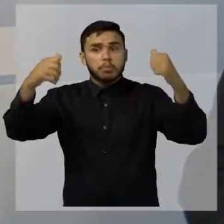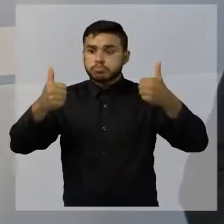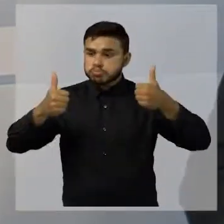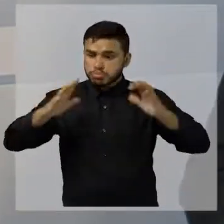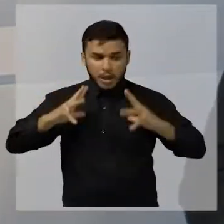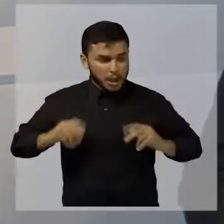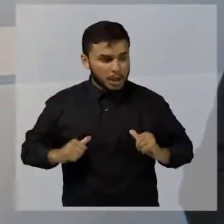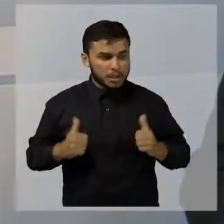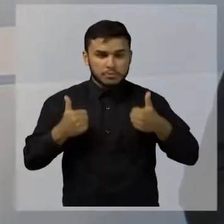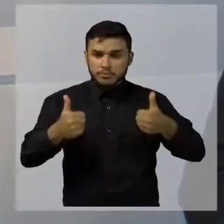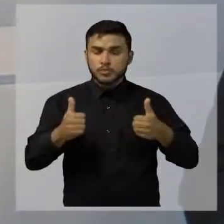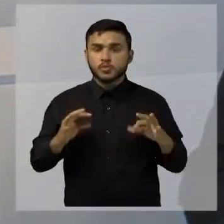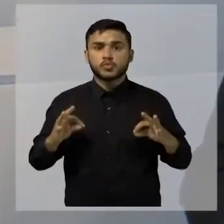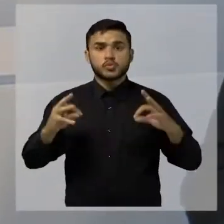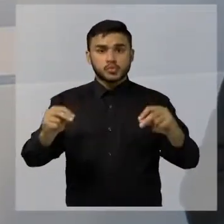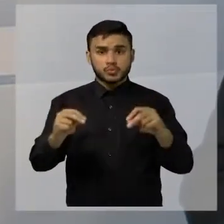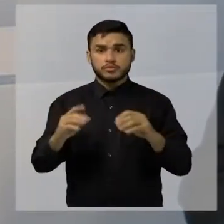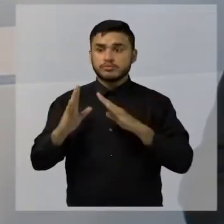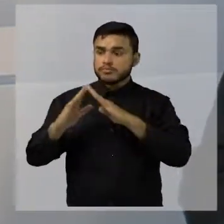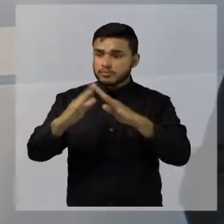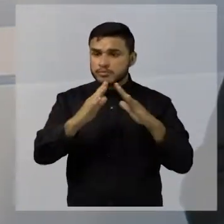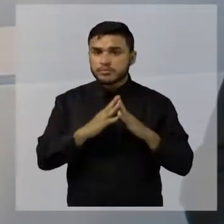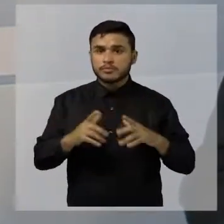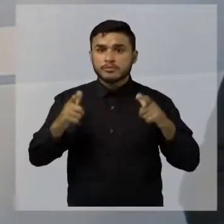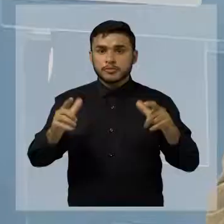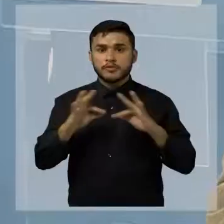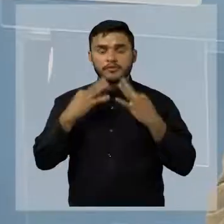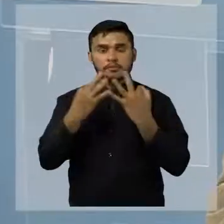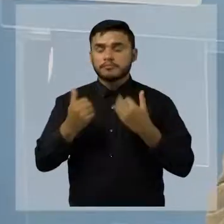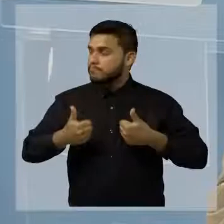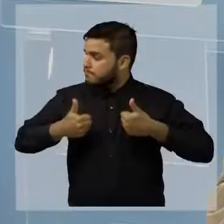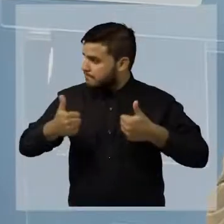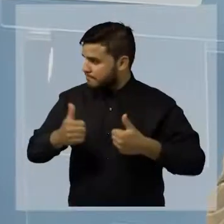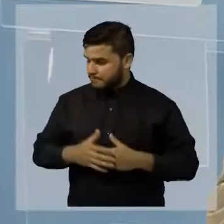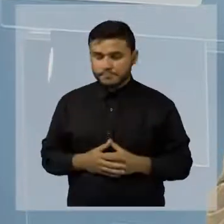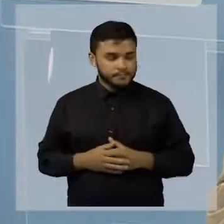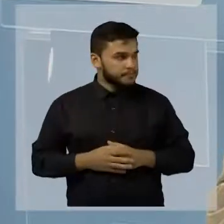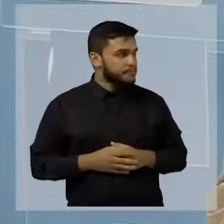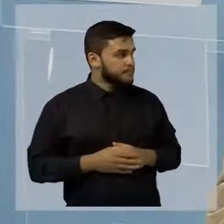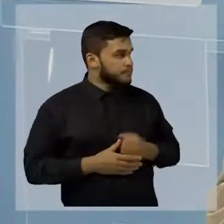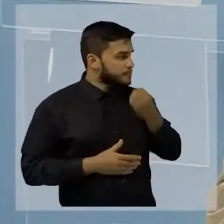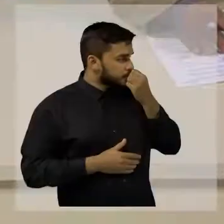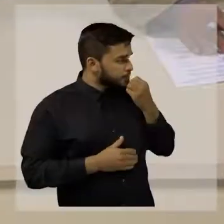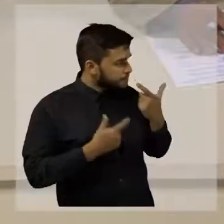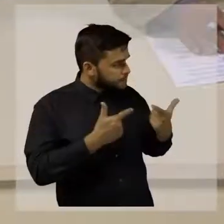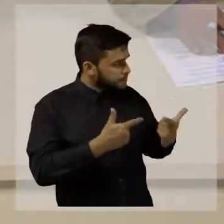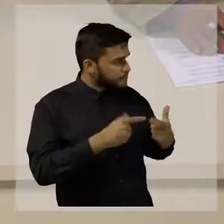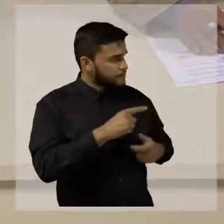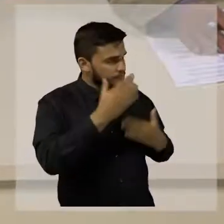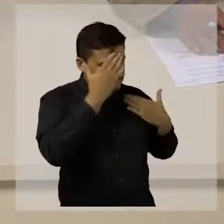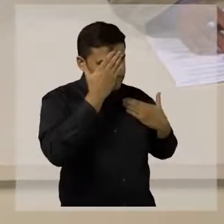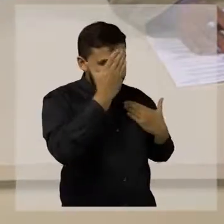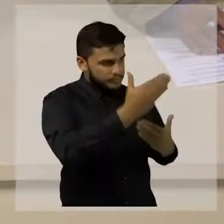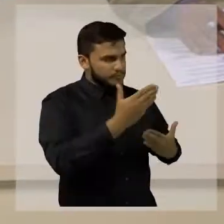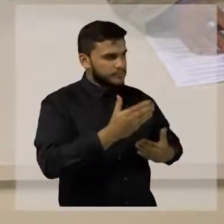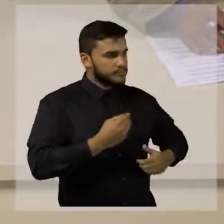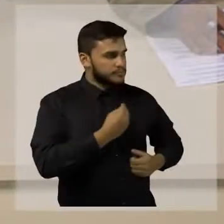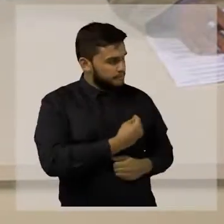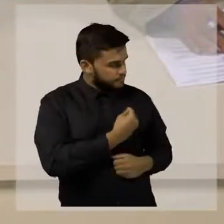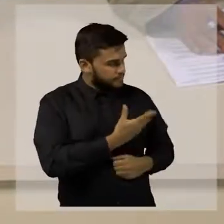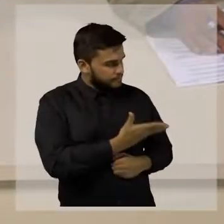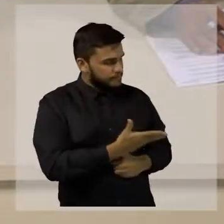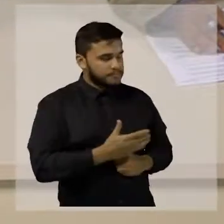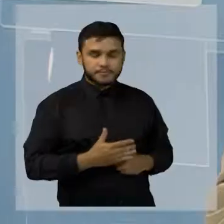que ser da comunidade de bem, da família de bem. Doutor Heron Moreira, boa sorte, obrigado pela presença. Muito